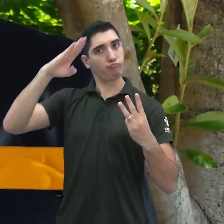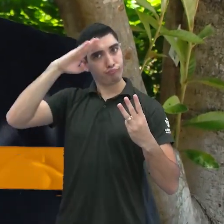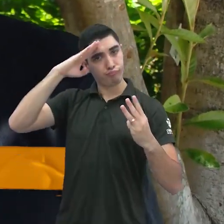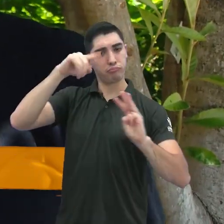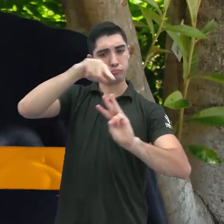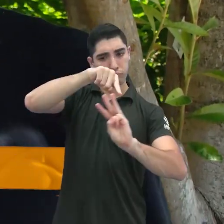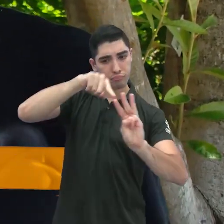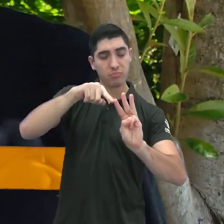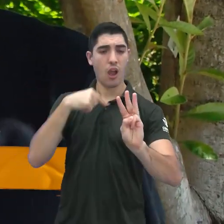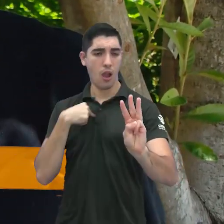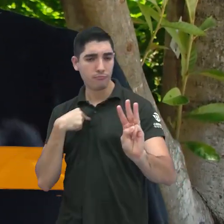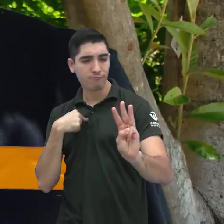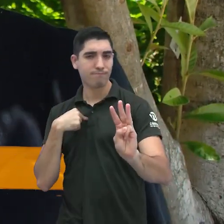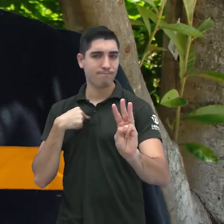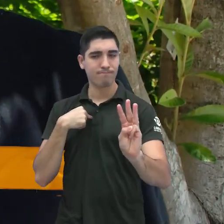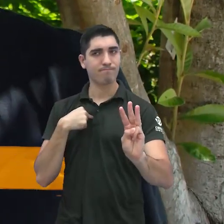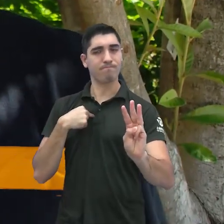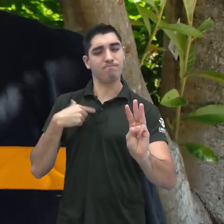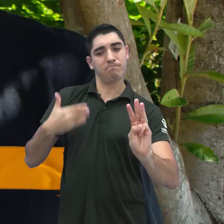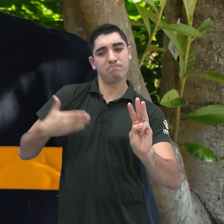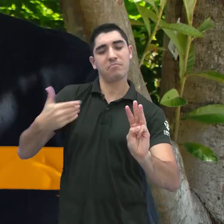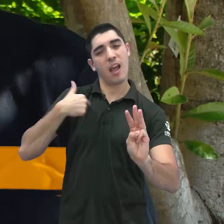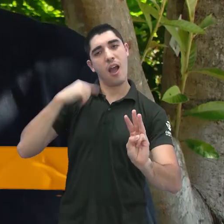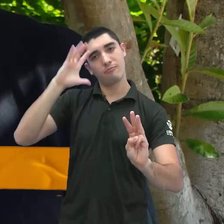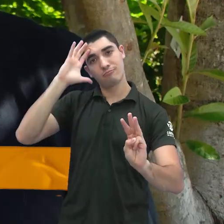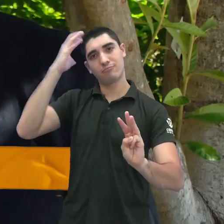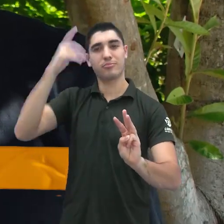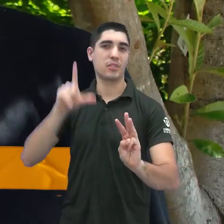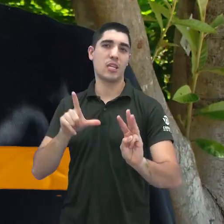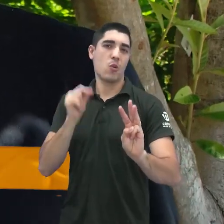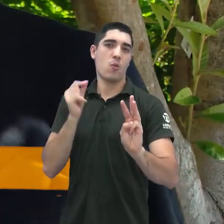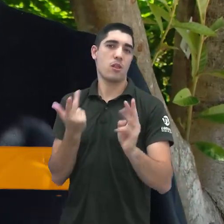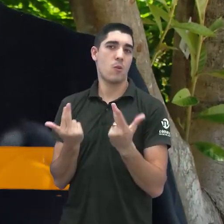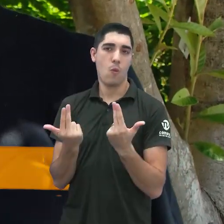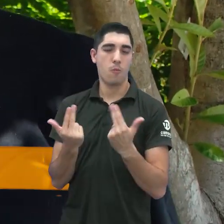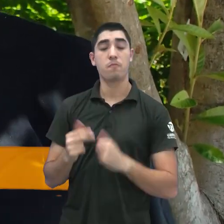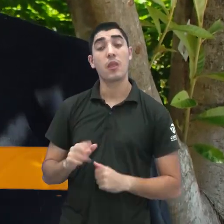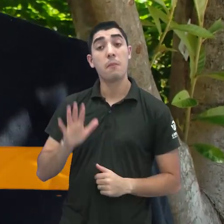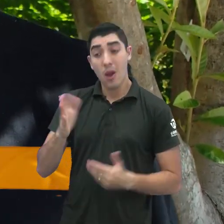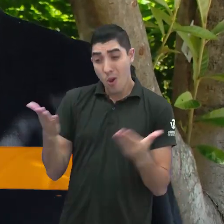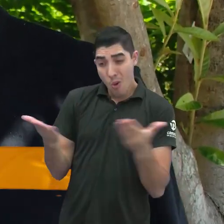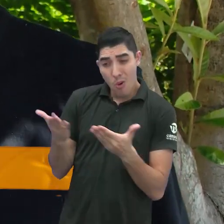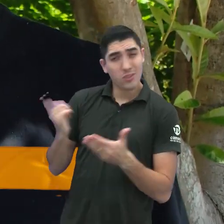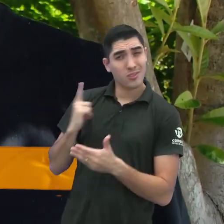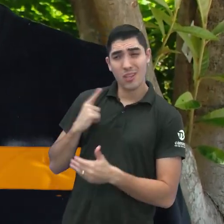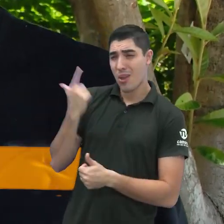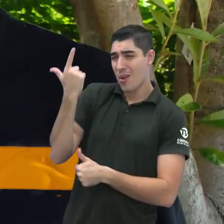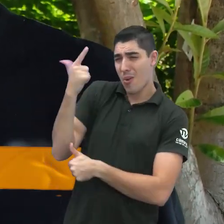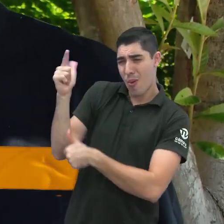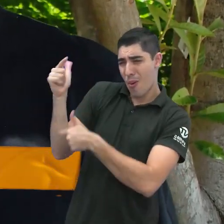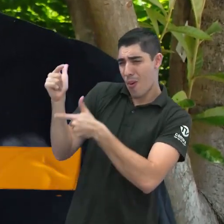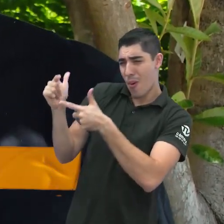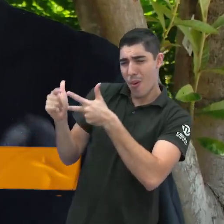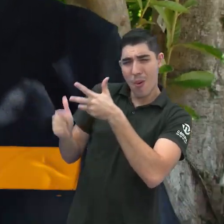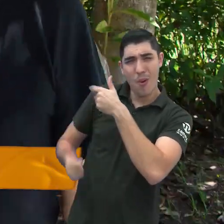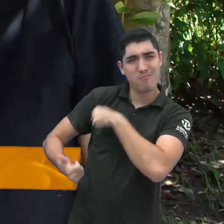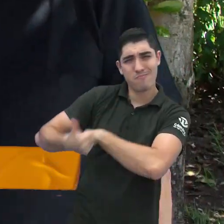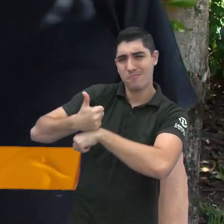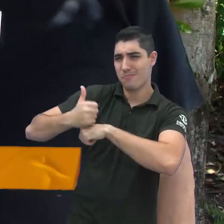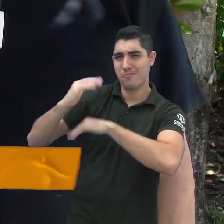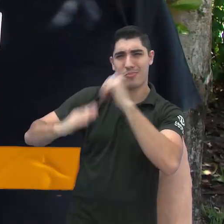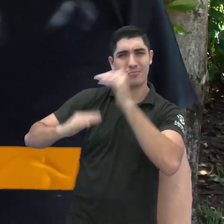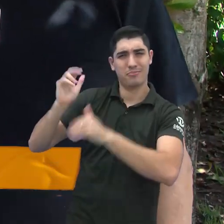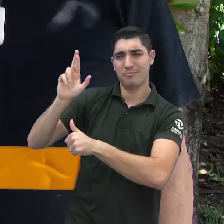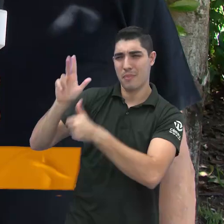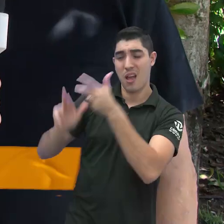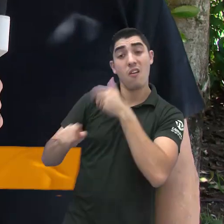um caminho meio natural, né? Hoje, tem muitas opções além dessas, muitas mesmo. É